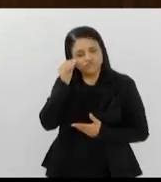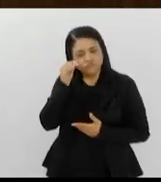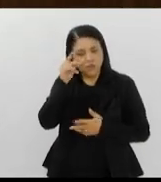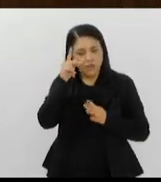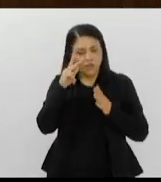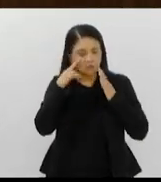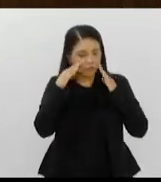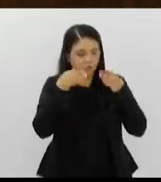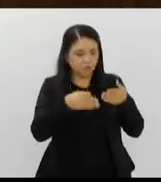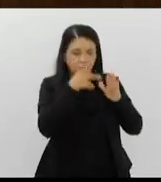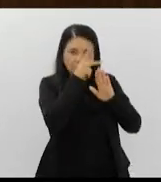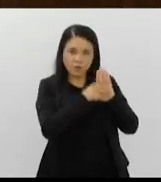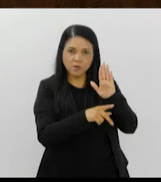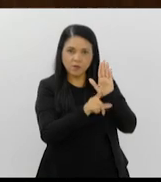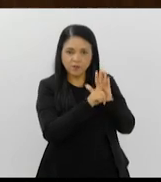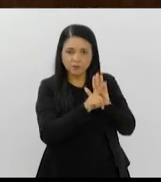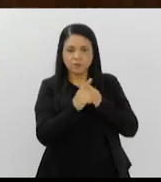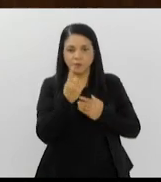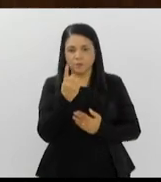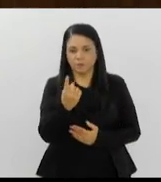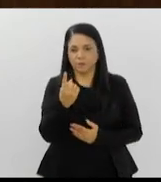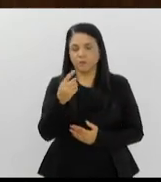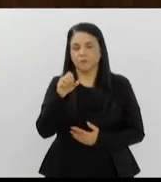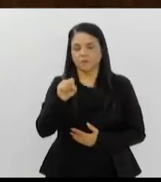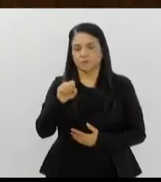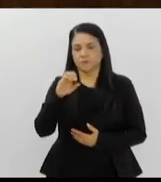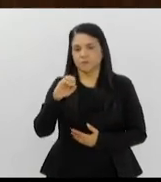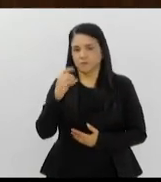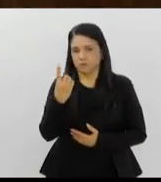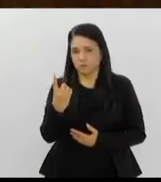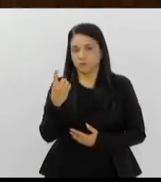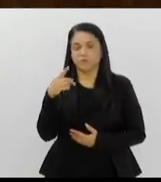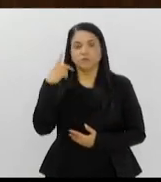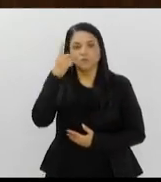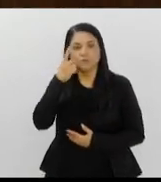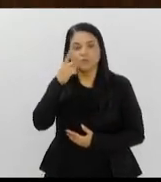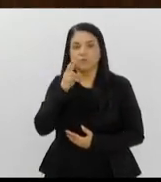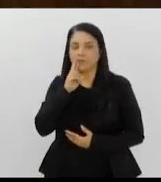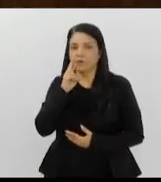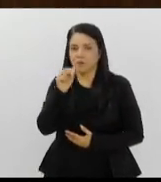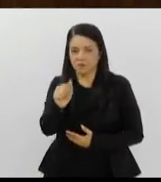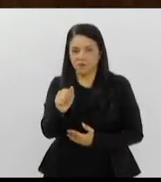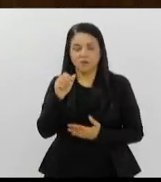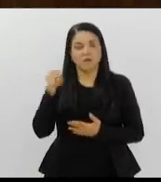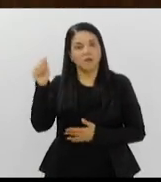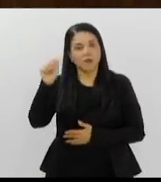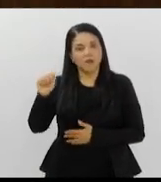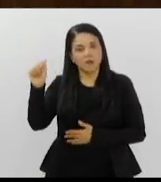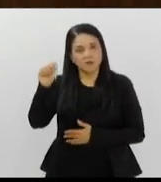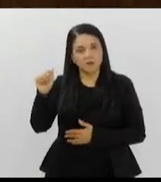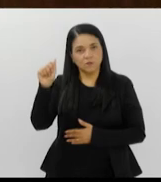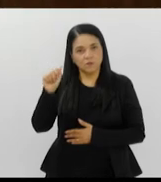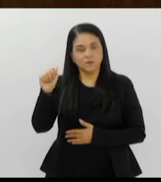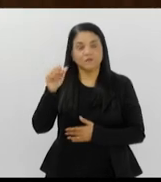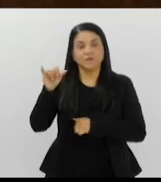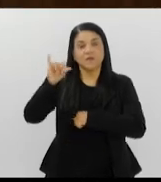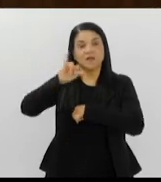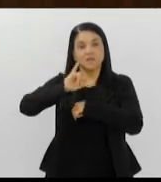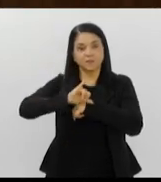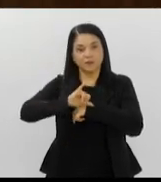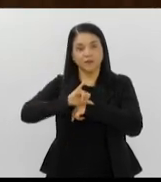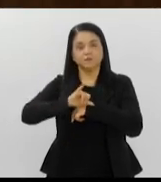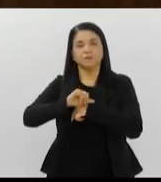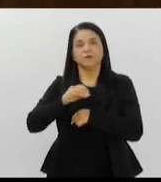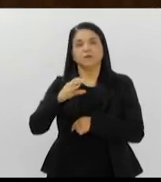projeto 1801, do deputado Rodrigo Amorim, declara Araruama capital do kitesurf, vai um pouco